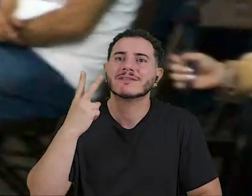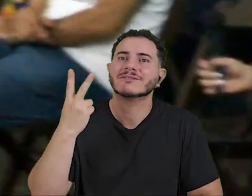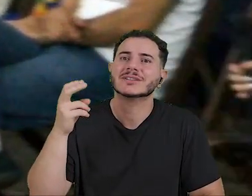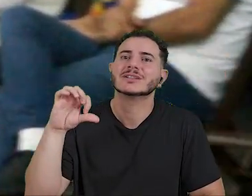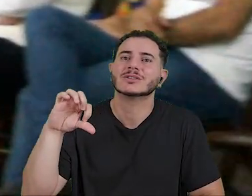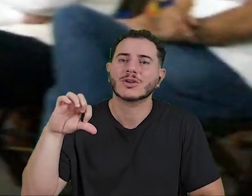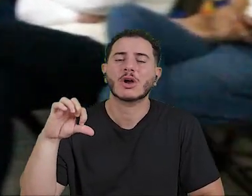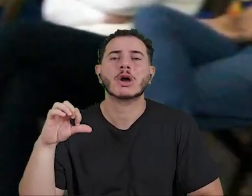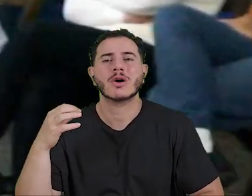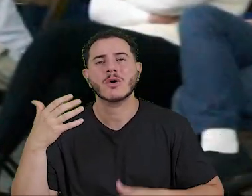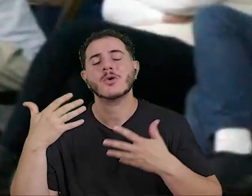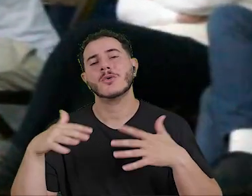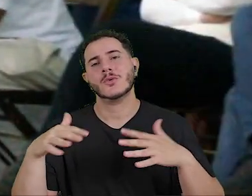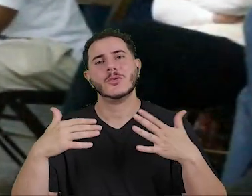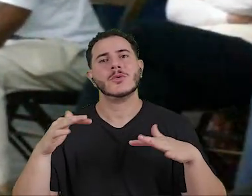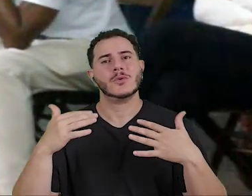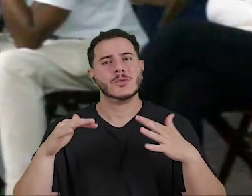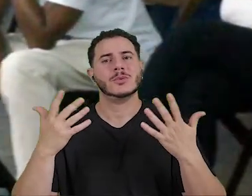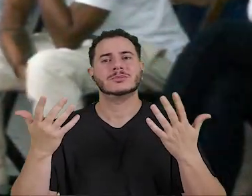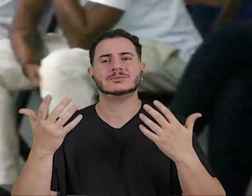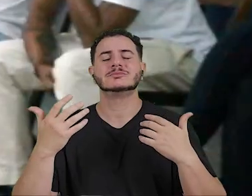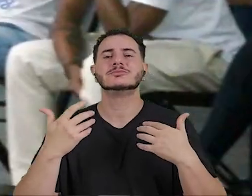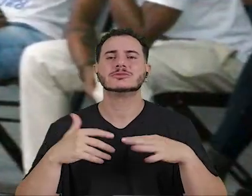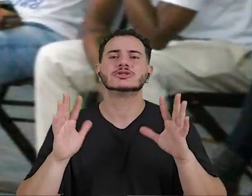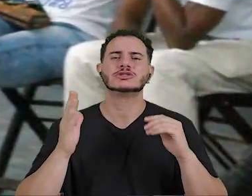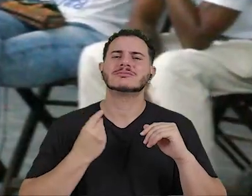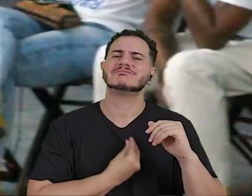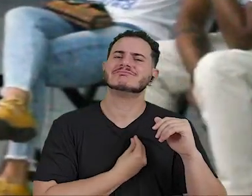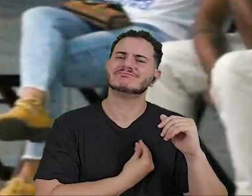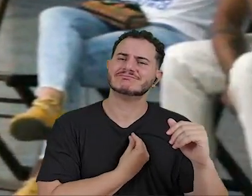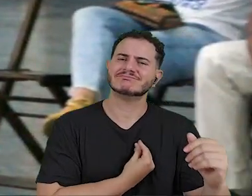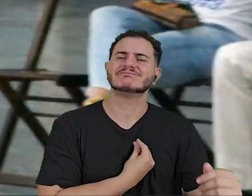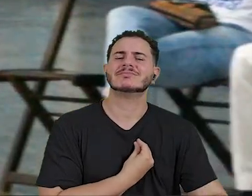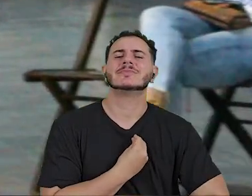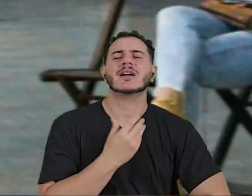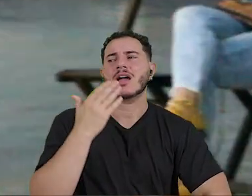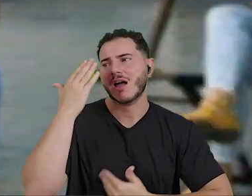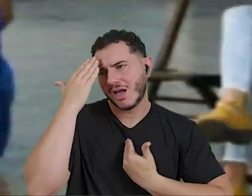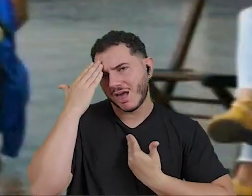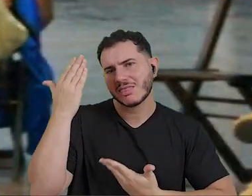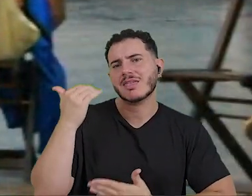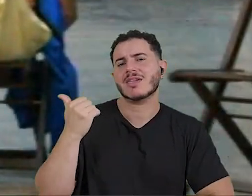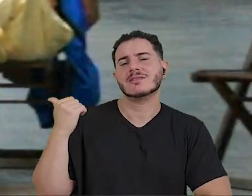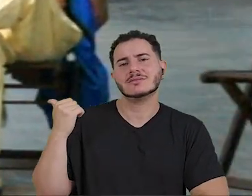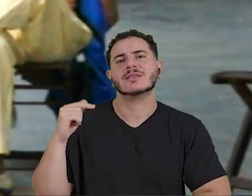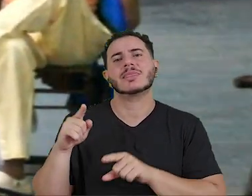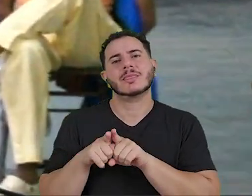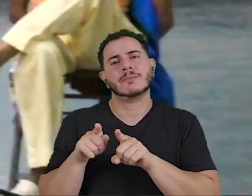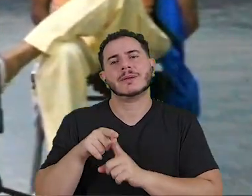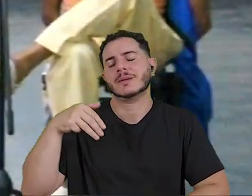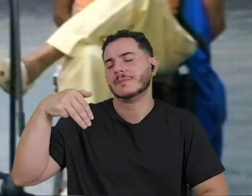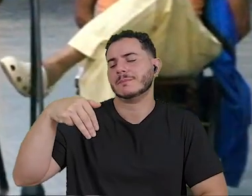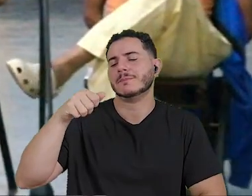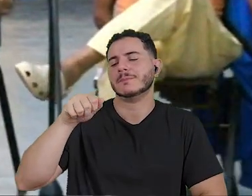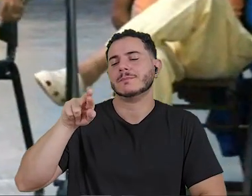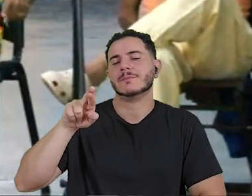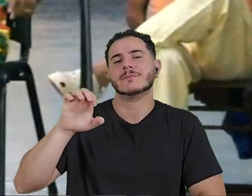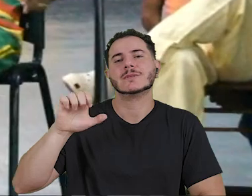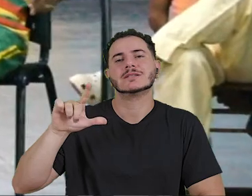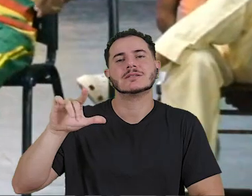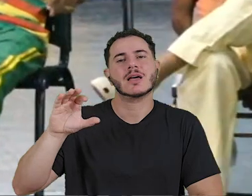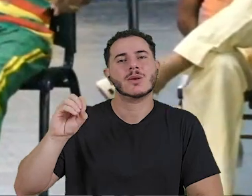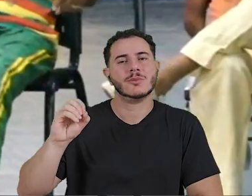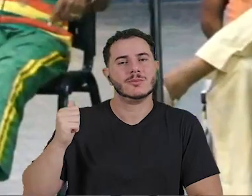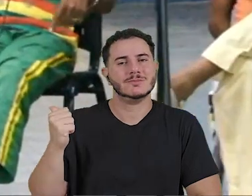esse 29º de existência ao mestre Marcelo, que deu muita força a gente,